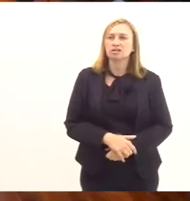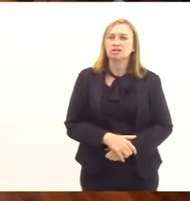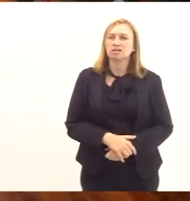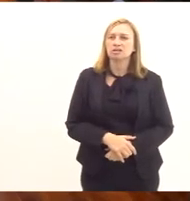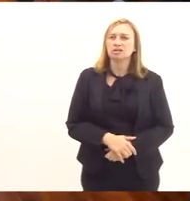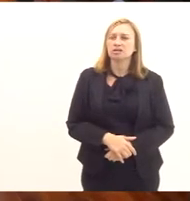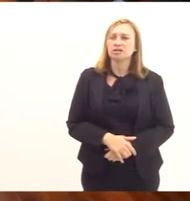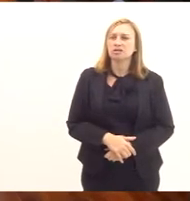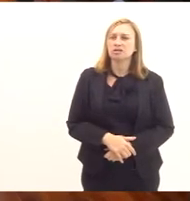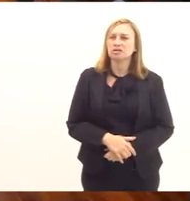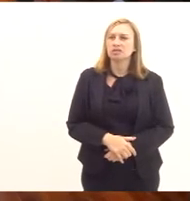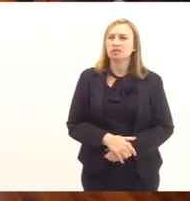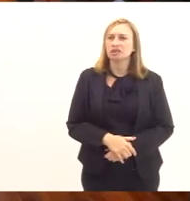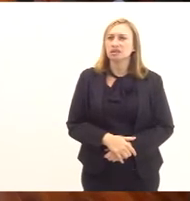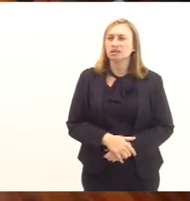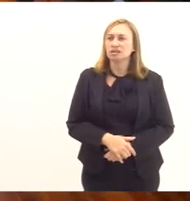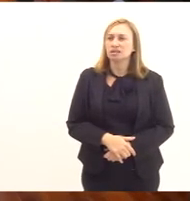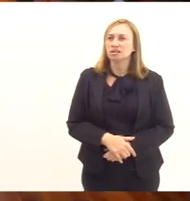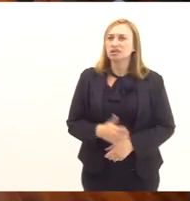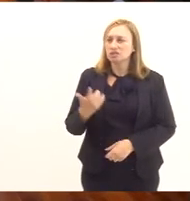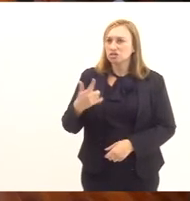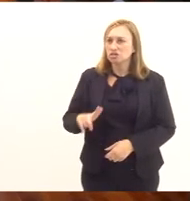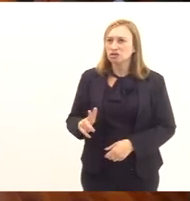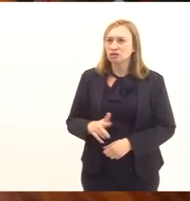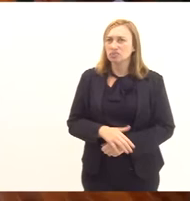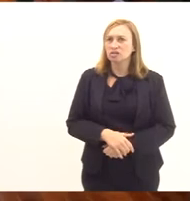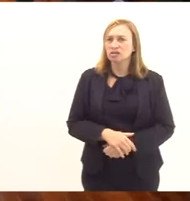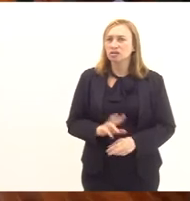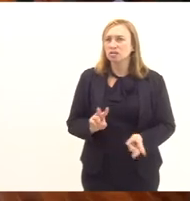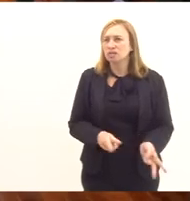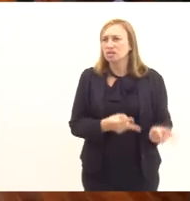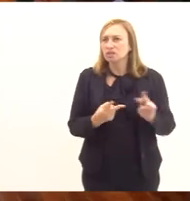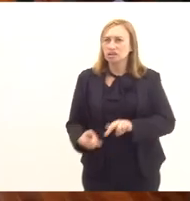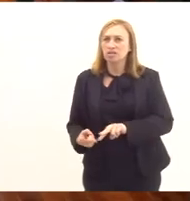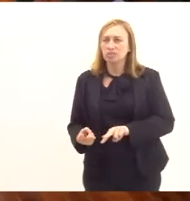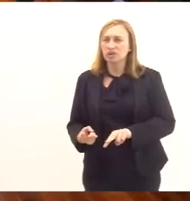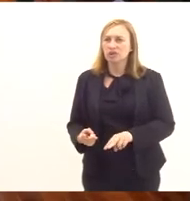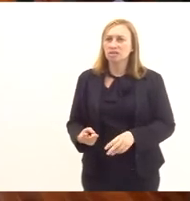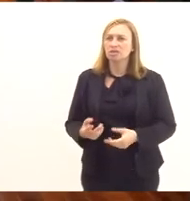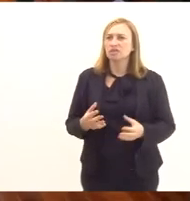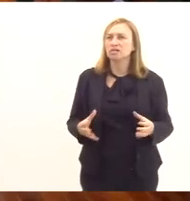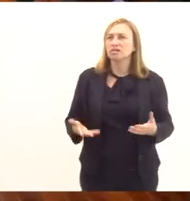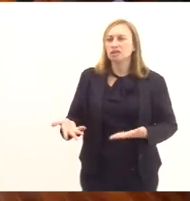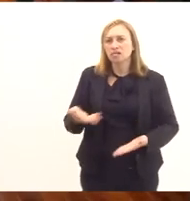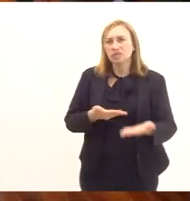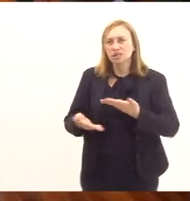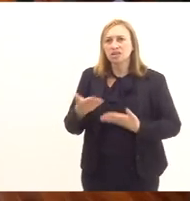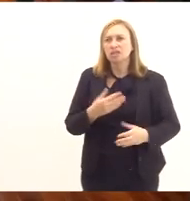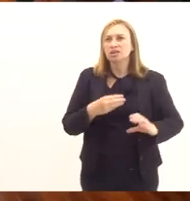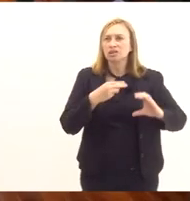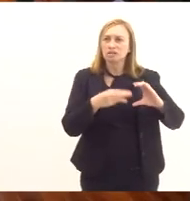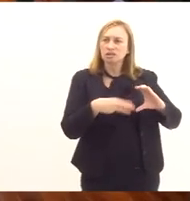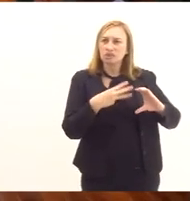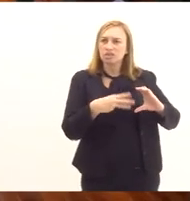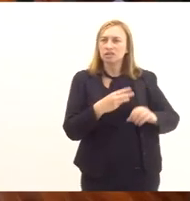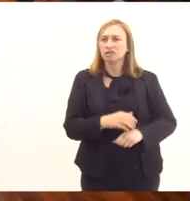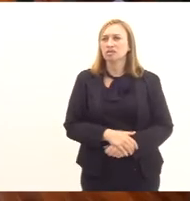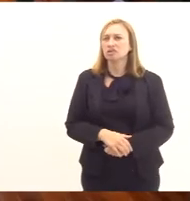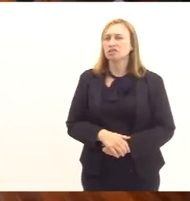na intervenção E mais uma vez boa e caminhar hoje em parceria com a câmara municipal